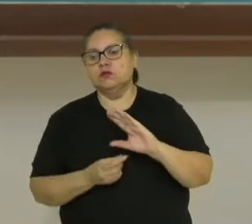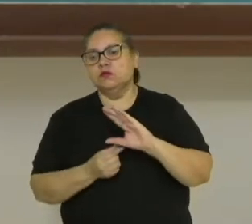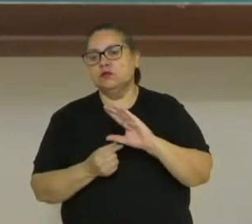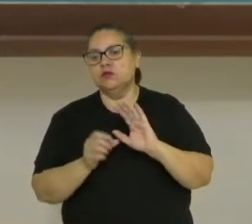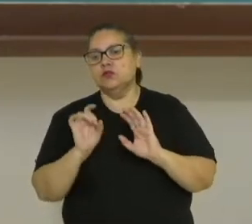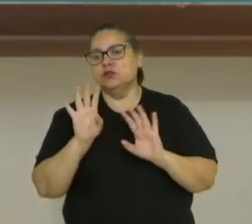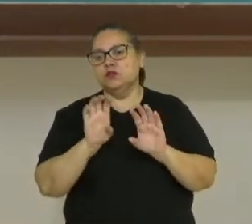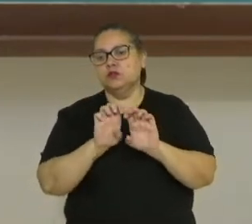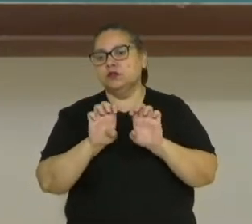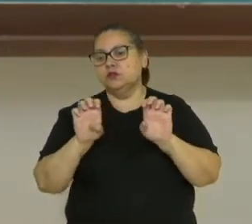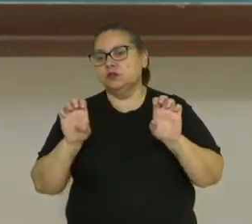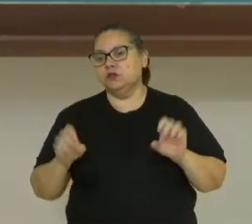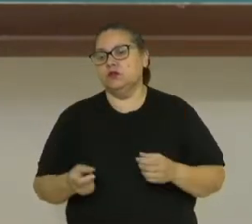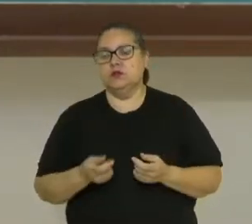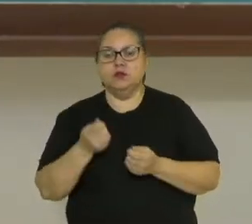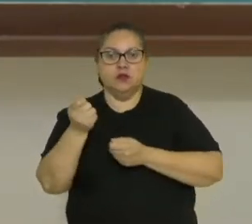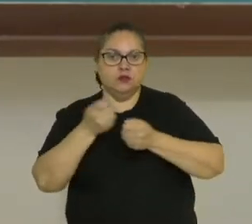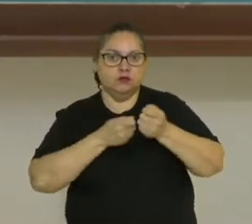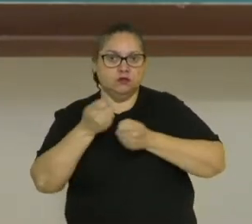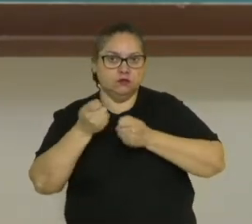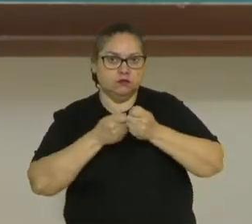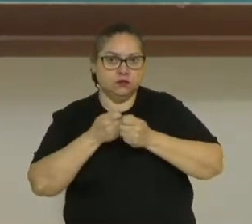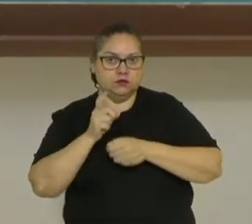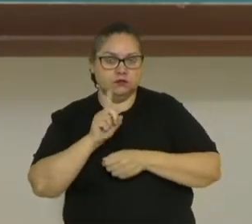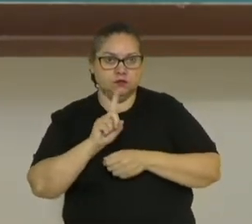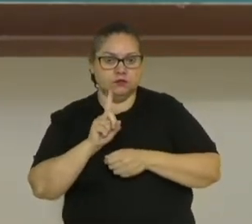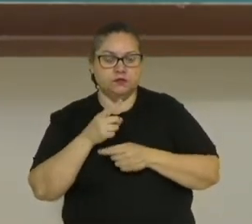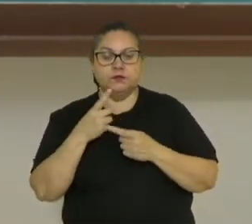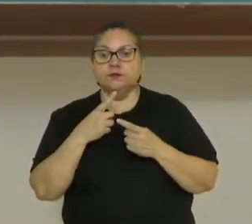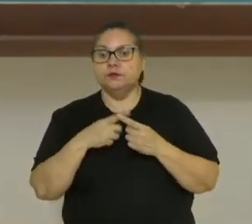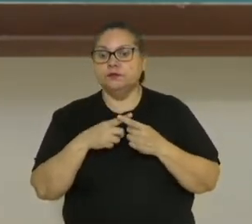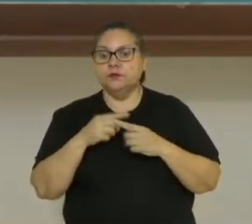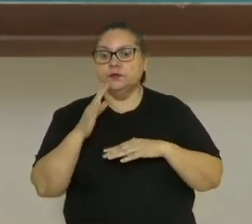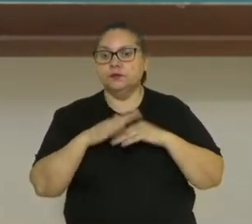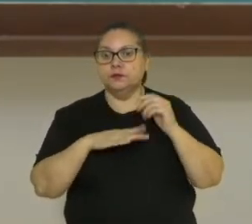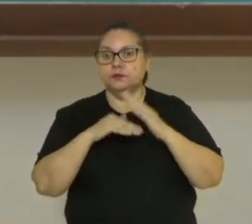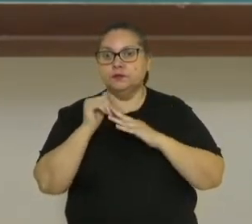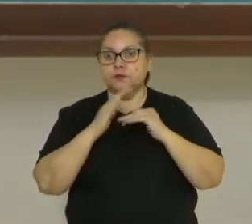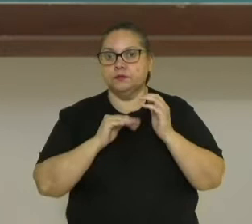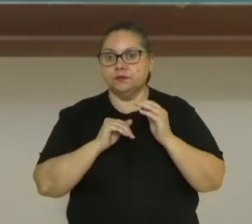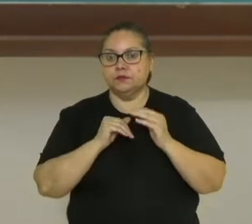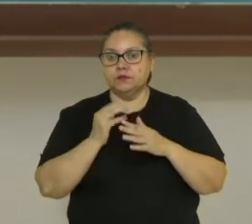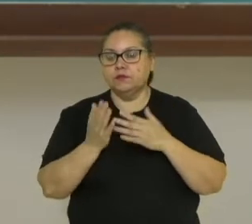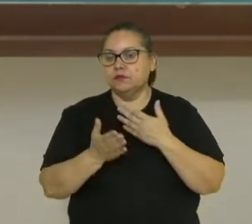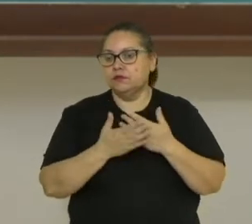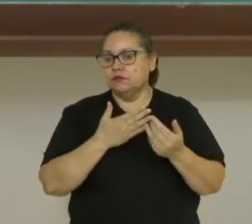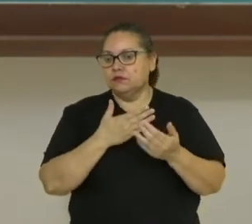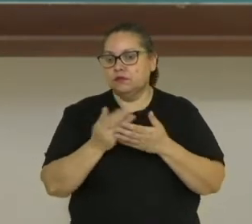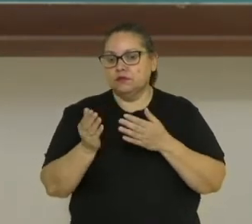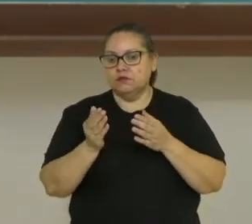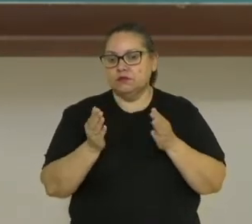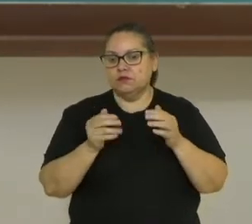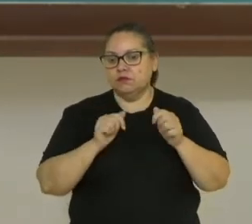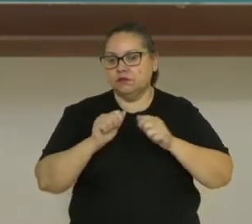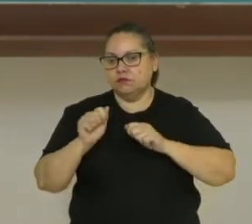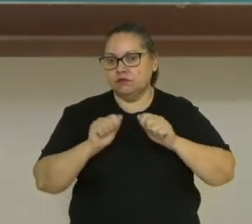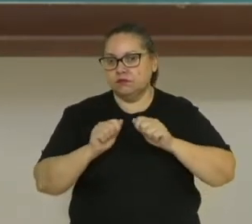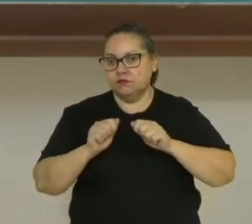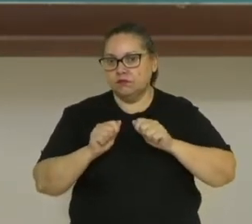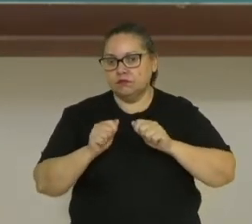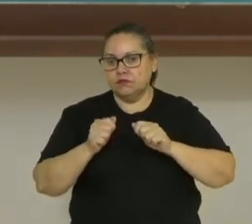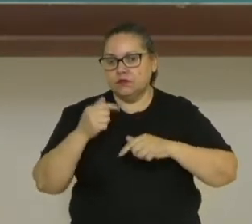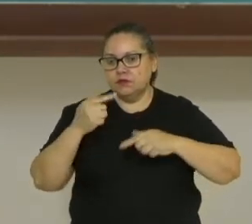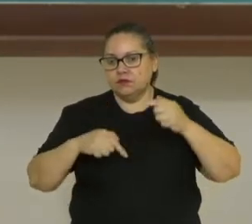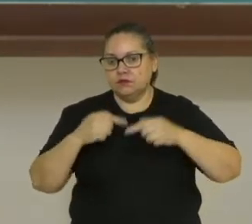um sistema econômico, até porque, na prática, qualquer sistema político-econômico